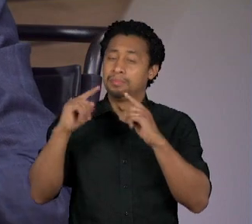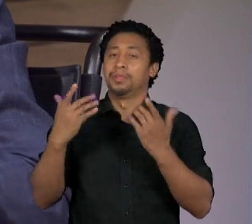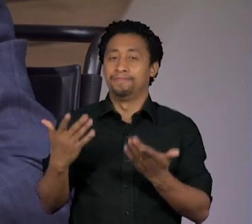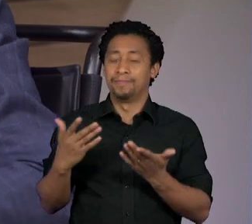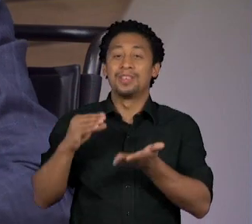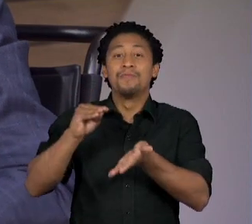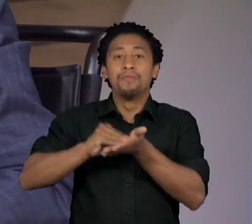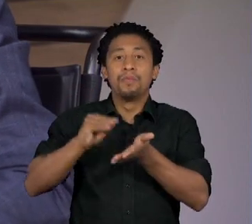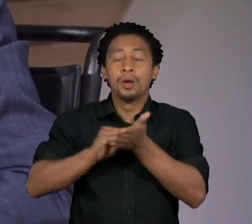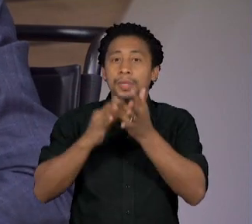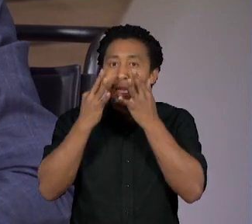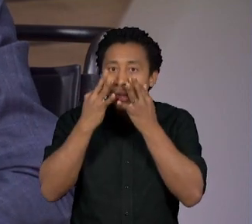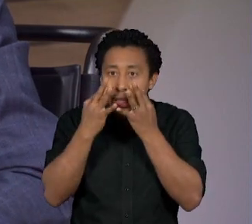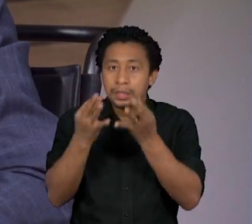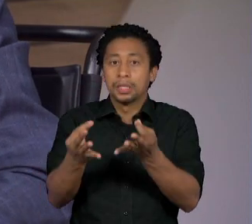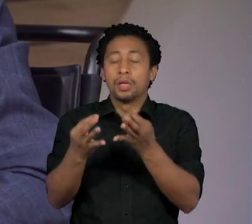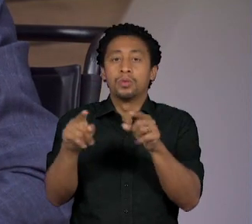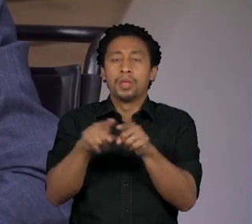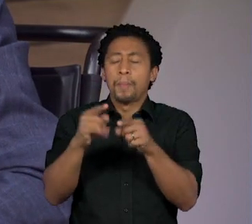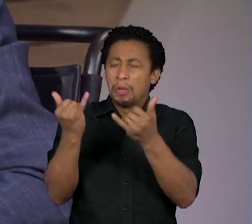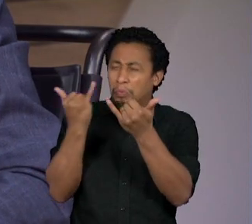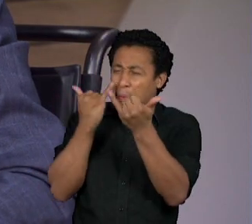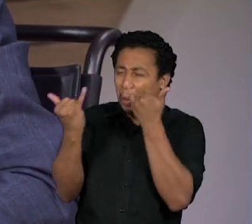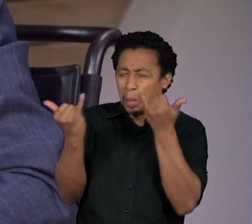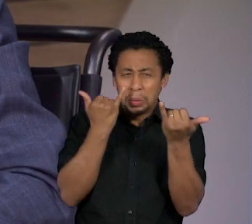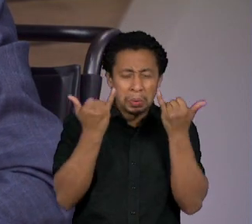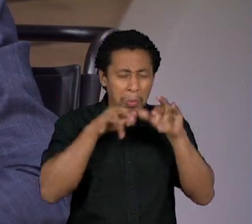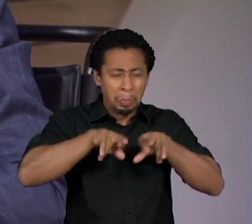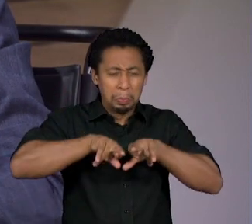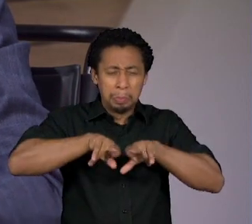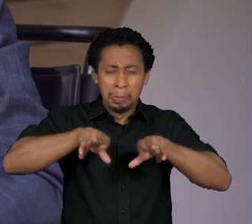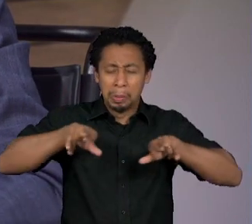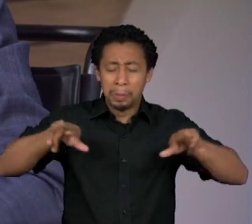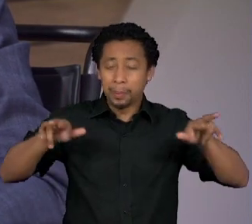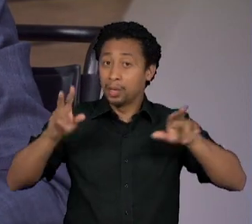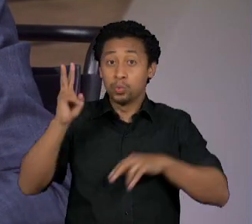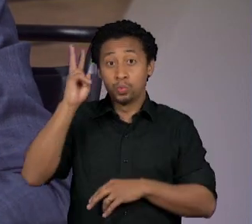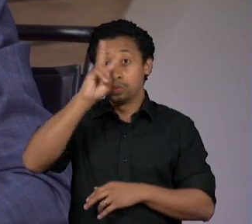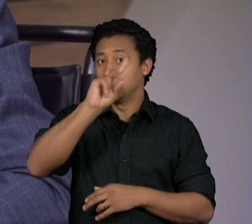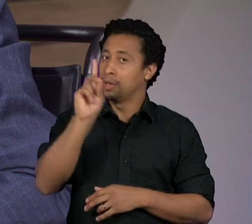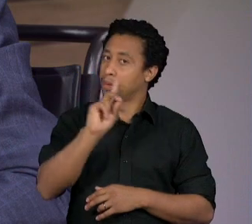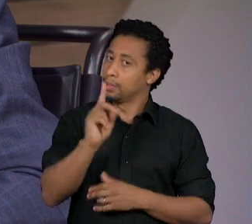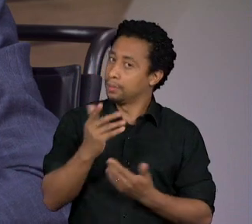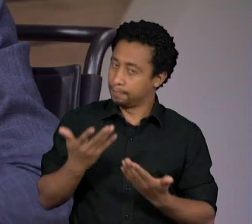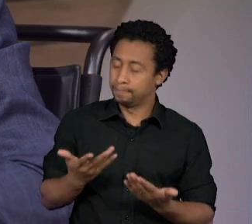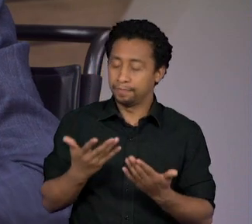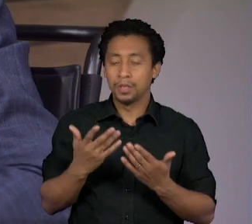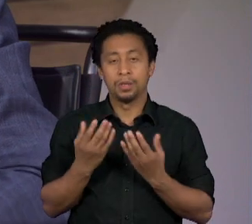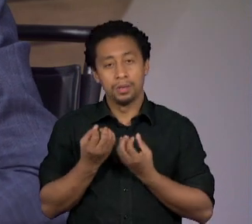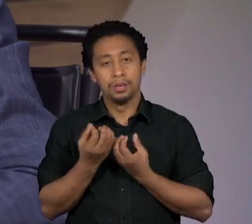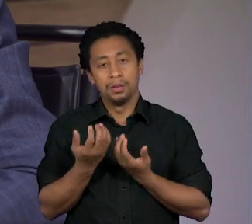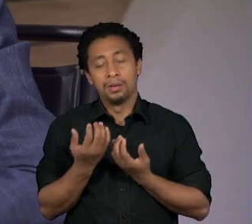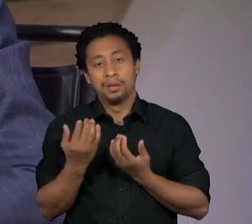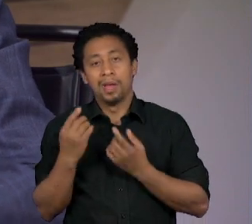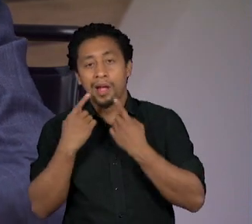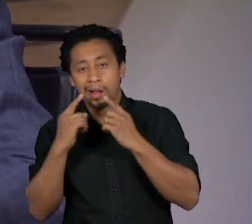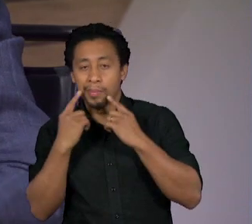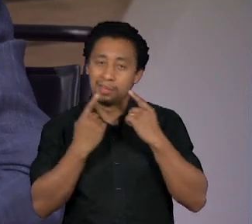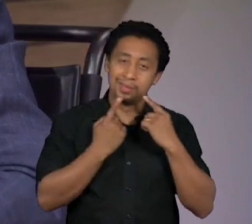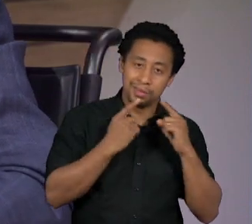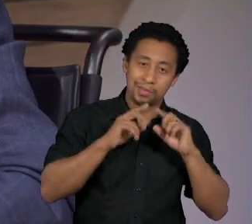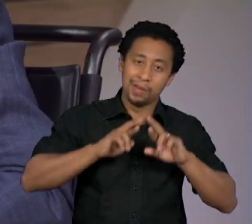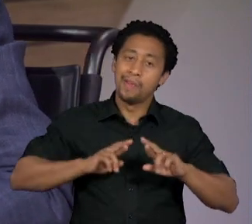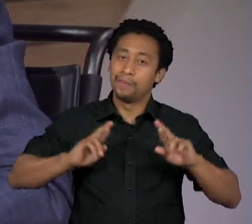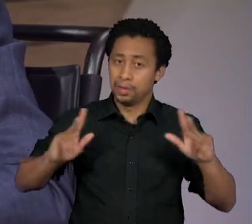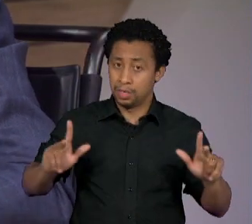das múltiplas informações que a gente hoje tem no dia a dia, né? Então, são focos diferentes, mas, sem dúvida, em comum a todos, eles trazem